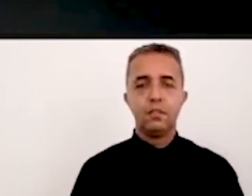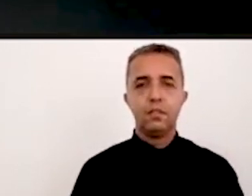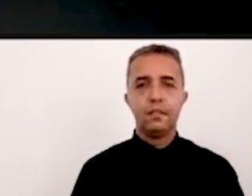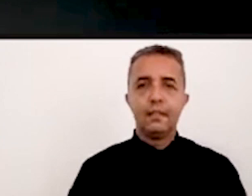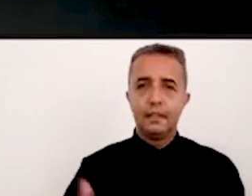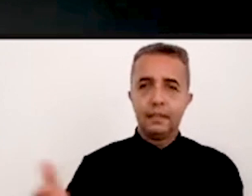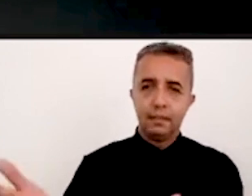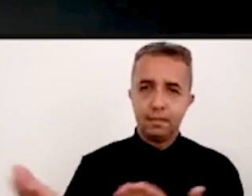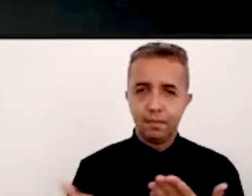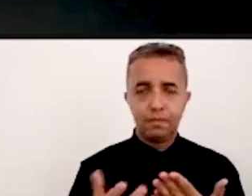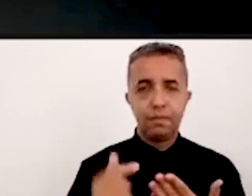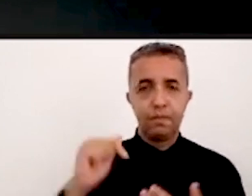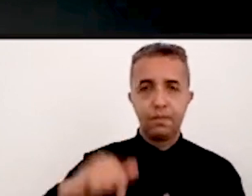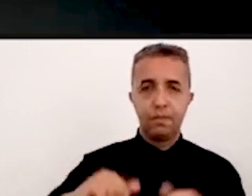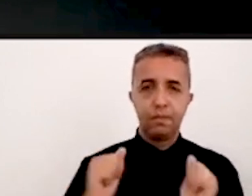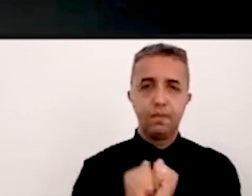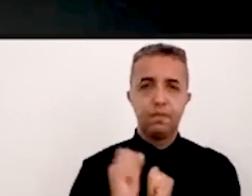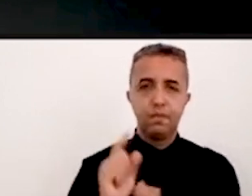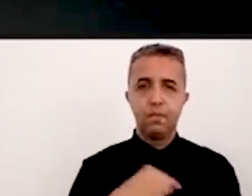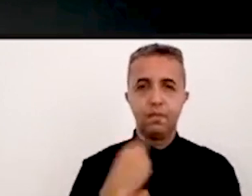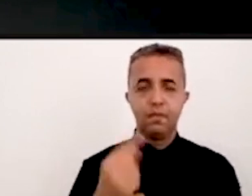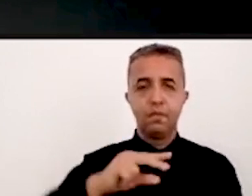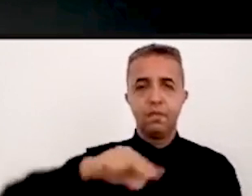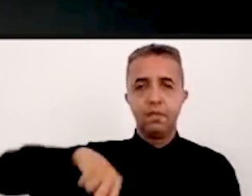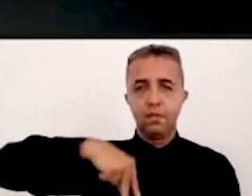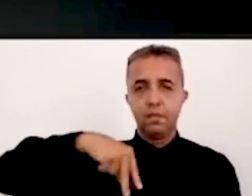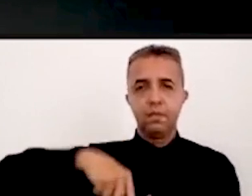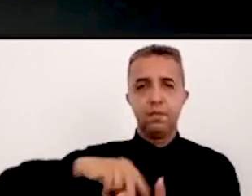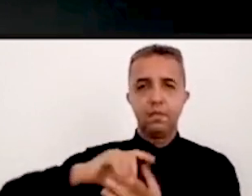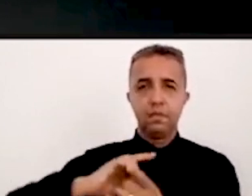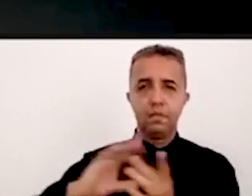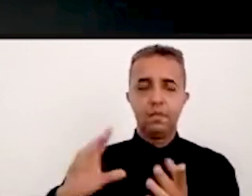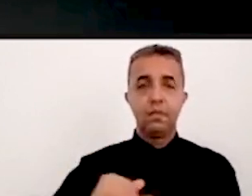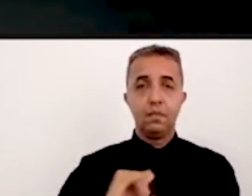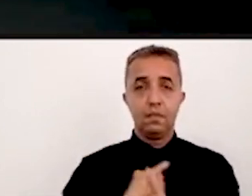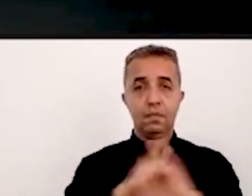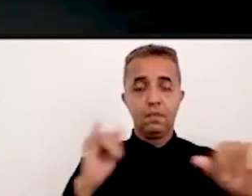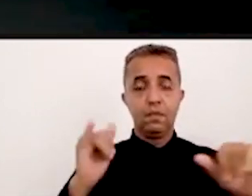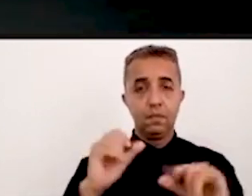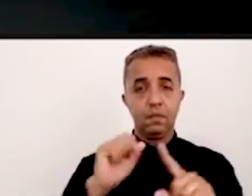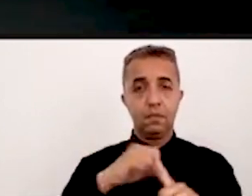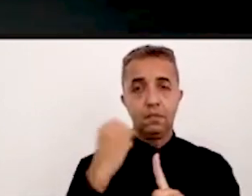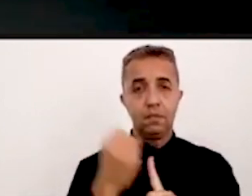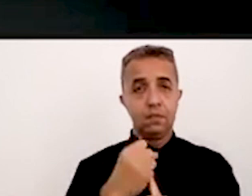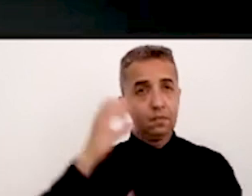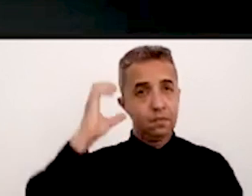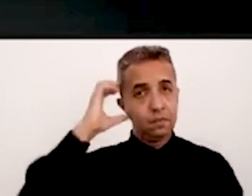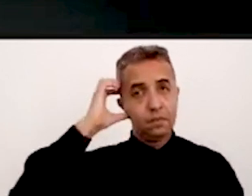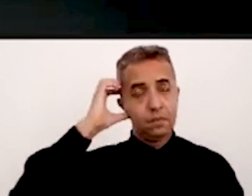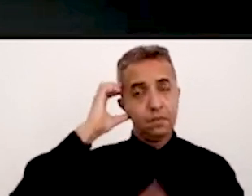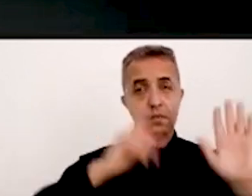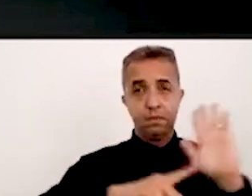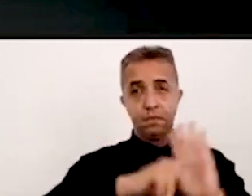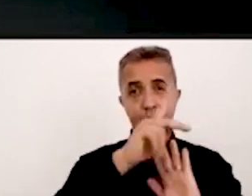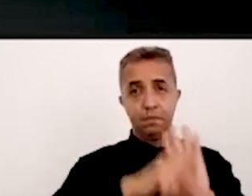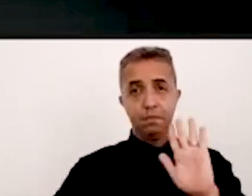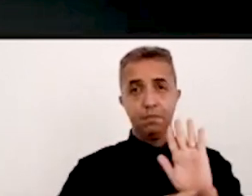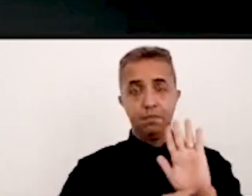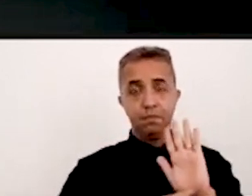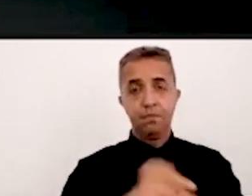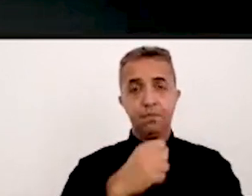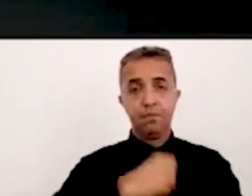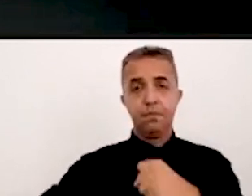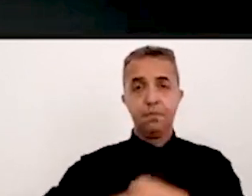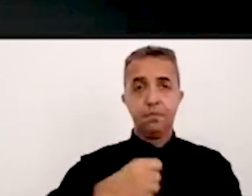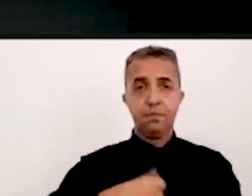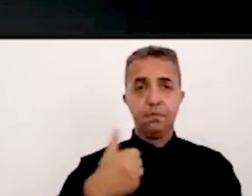estar aqui conosco na Tribuna Livre, para informar a sociedade cuiabana, né? É um projeto que já está aí desde